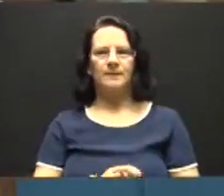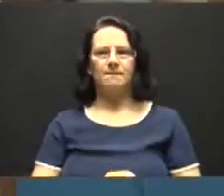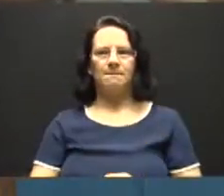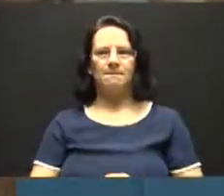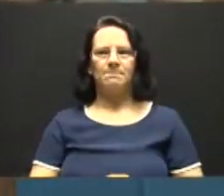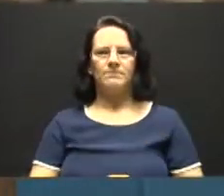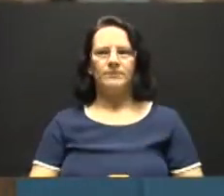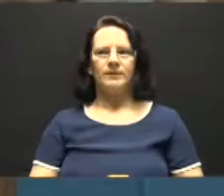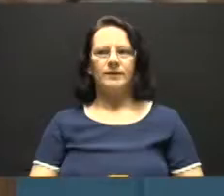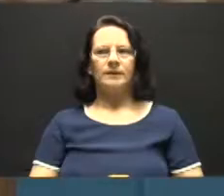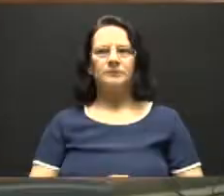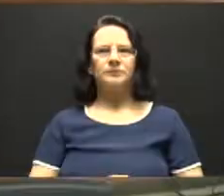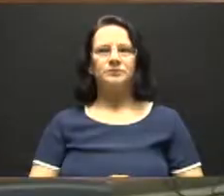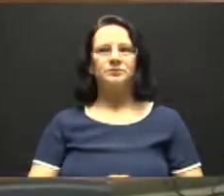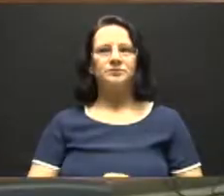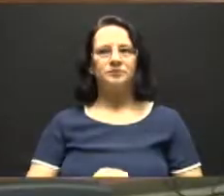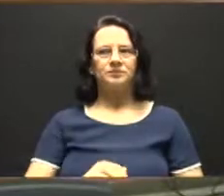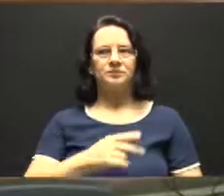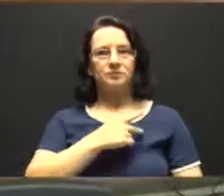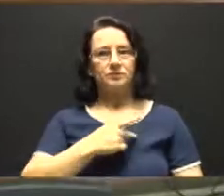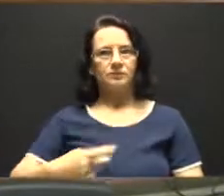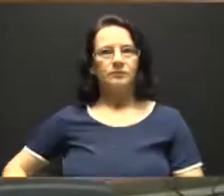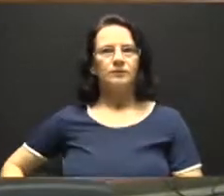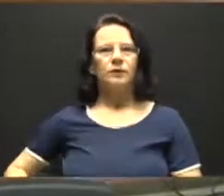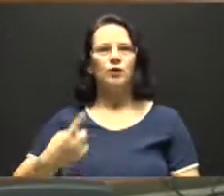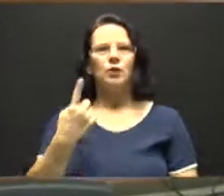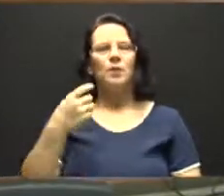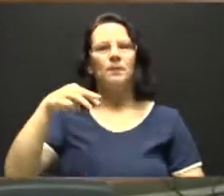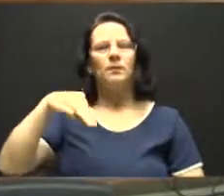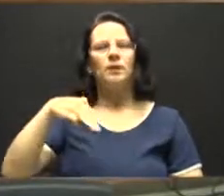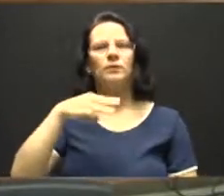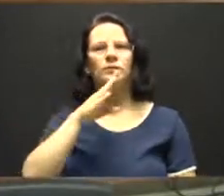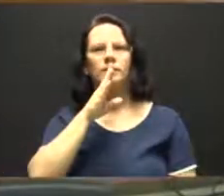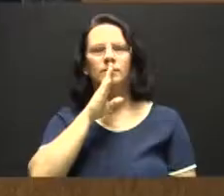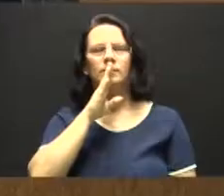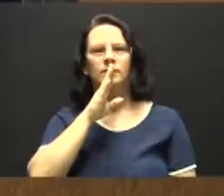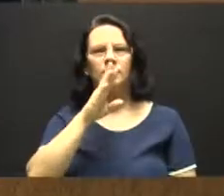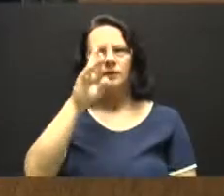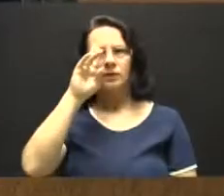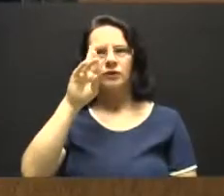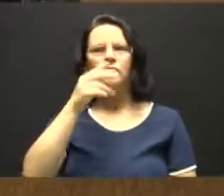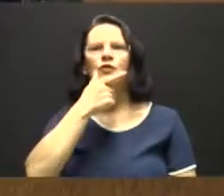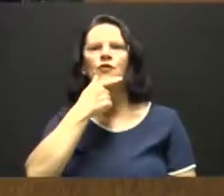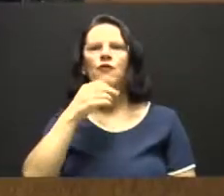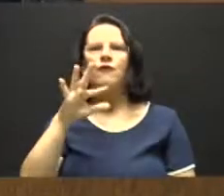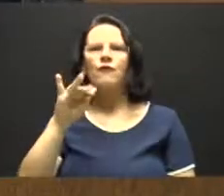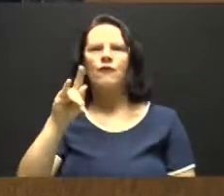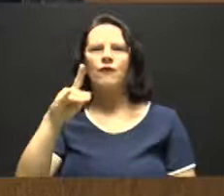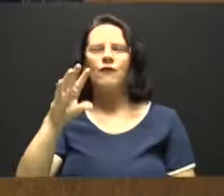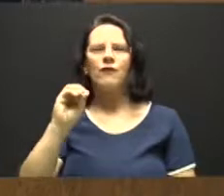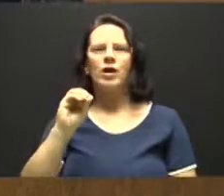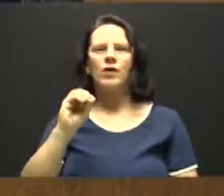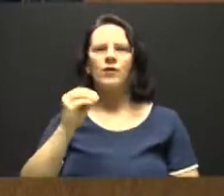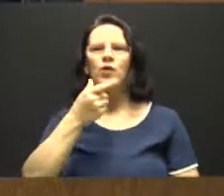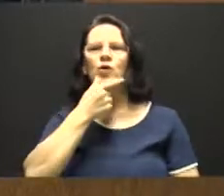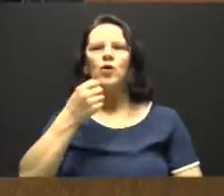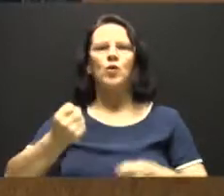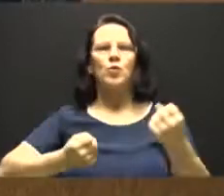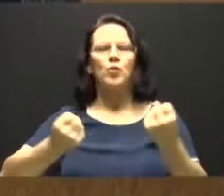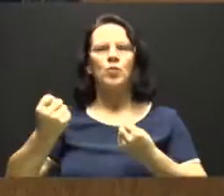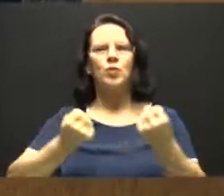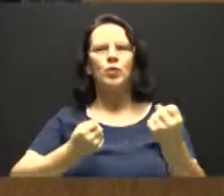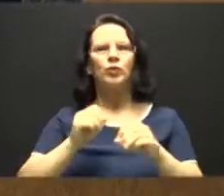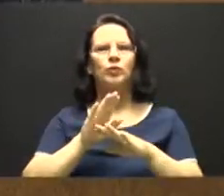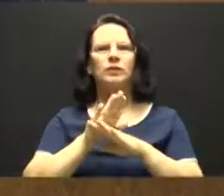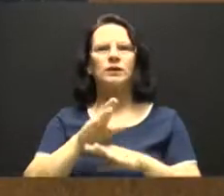esta presidência solicita um minuto de silêncio em memória do senhor flávio josé motorista socorrista